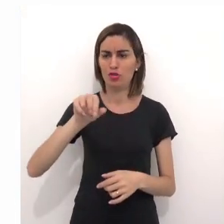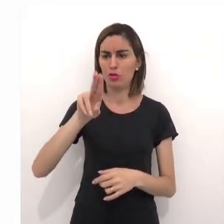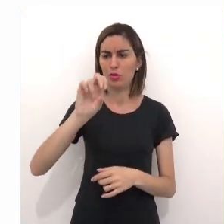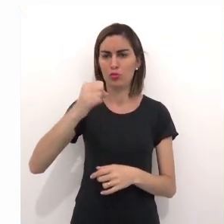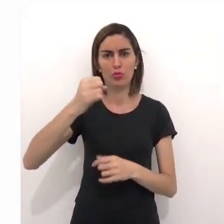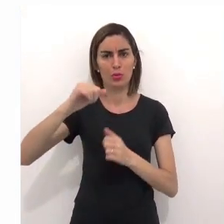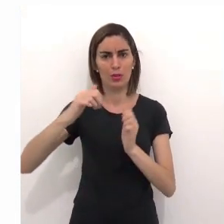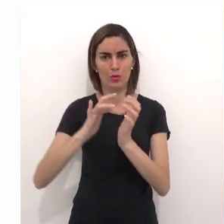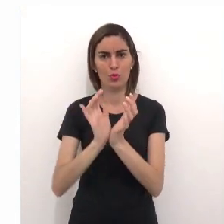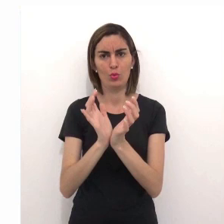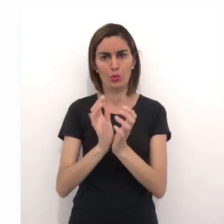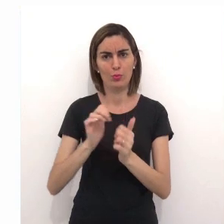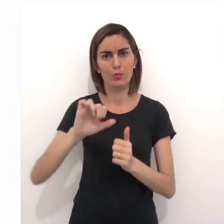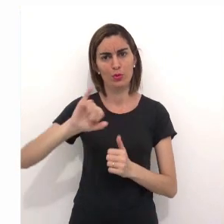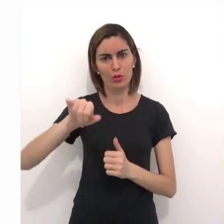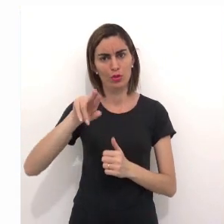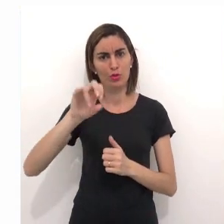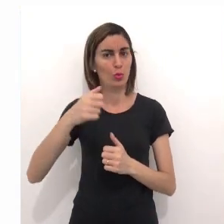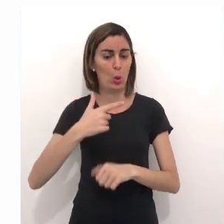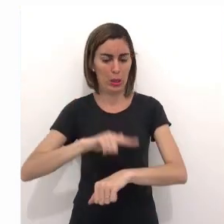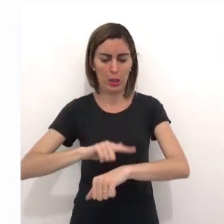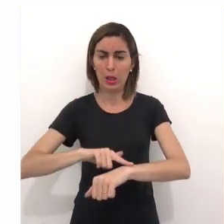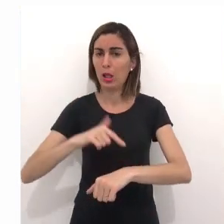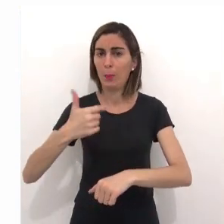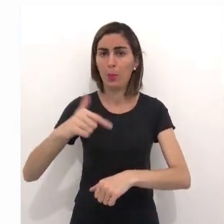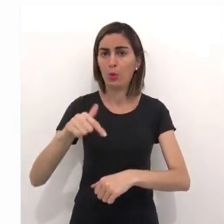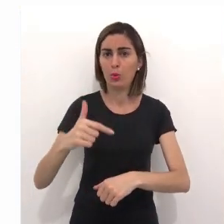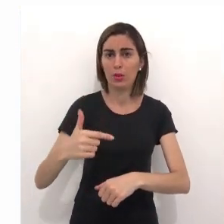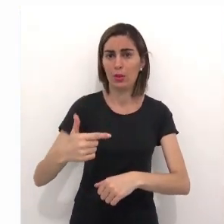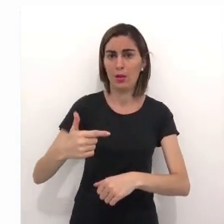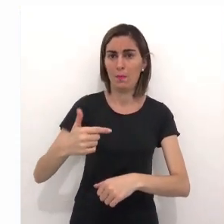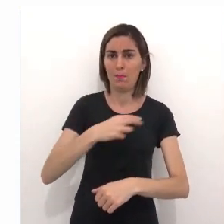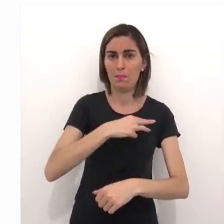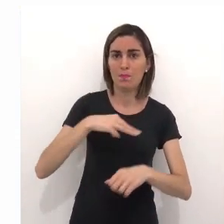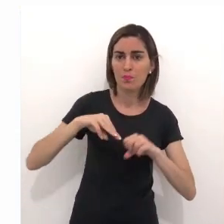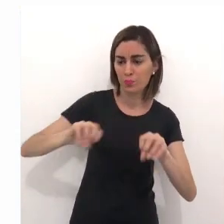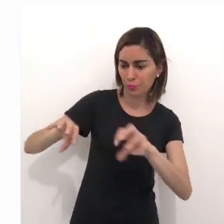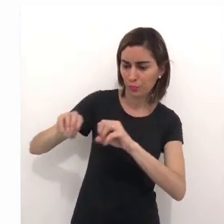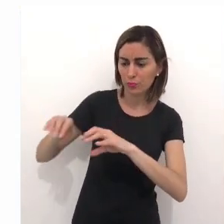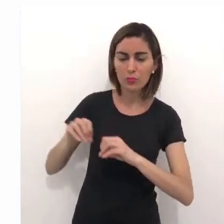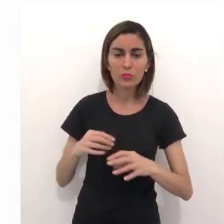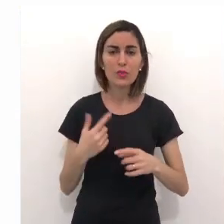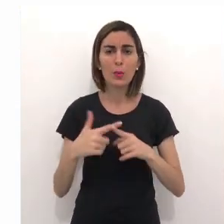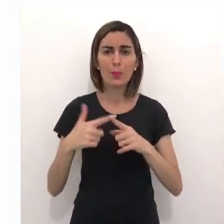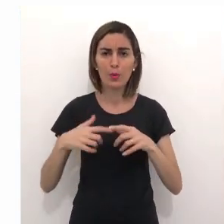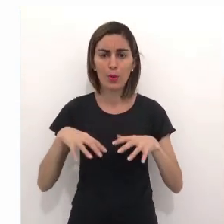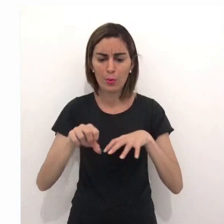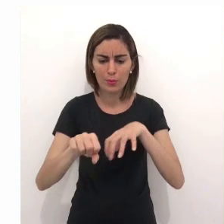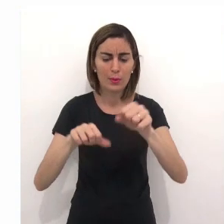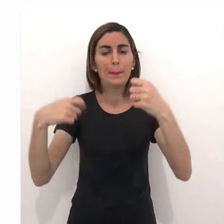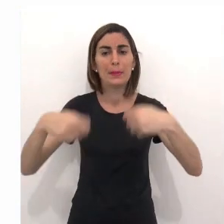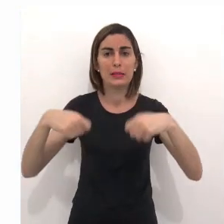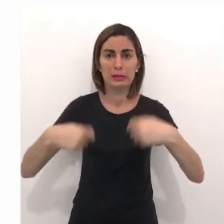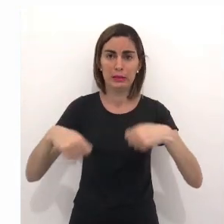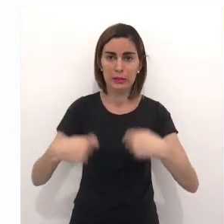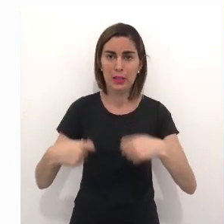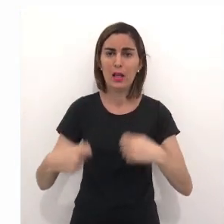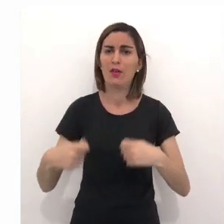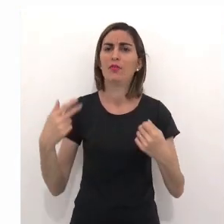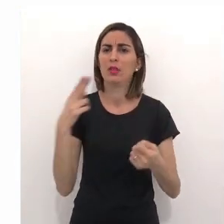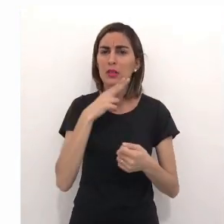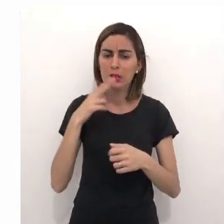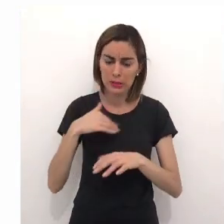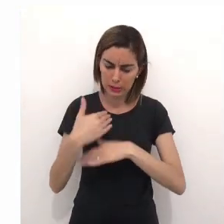jesuítas não tinham muito tempo para o feito missionário, pois a colonização precisava,